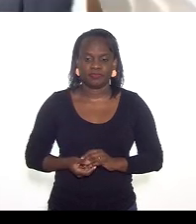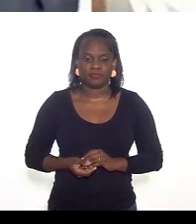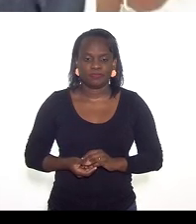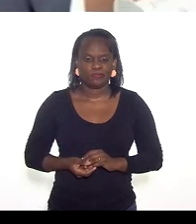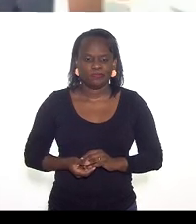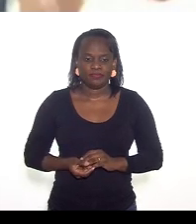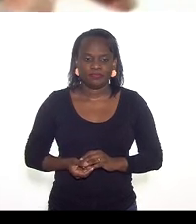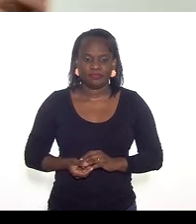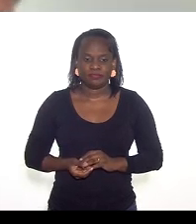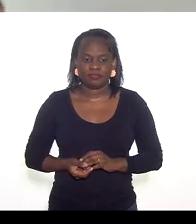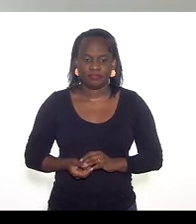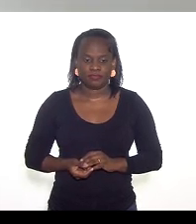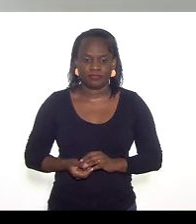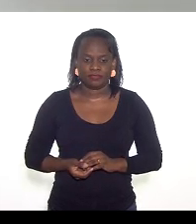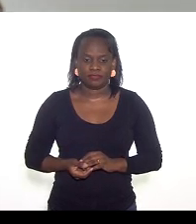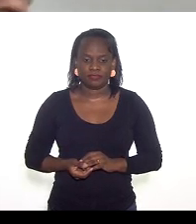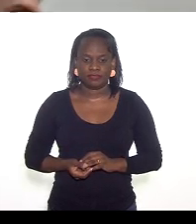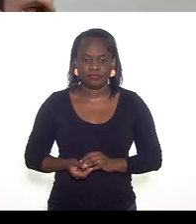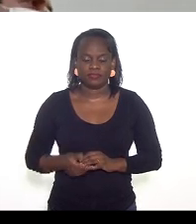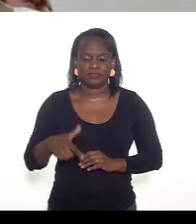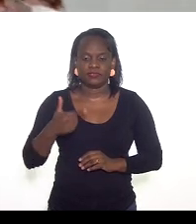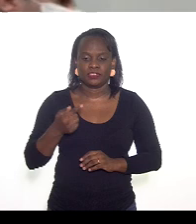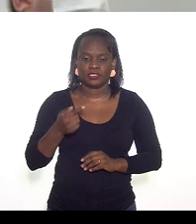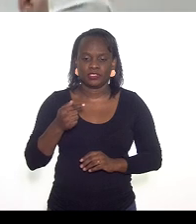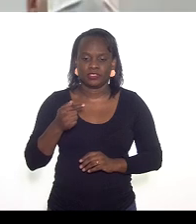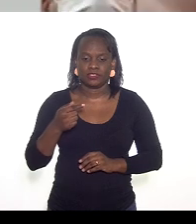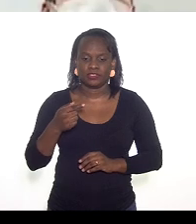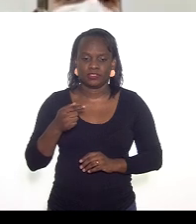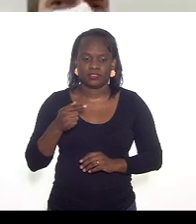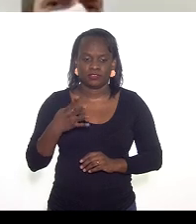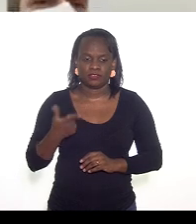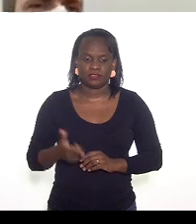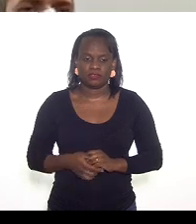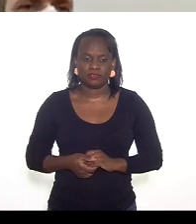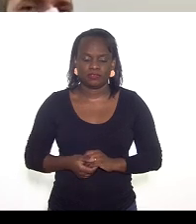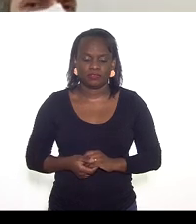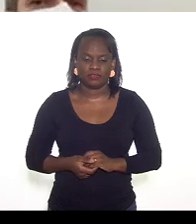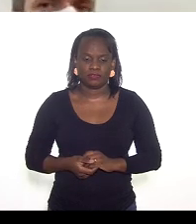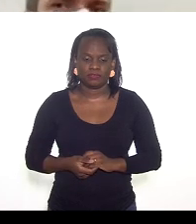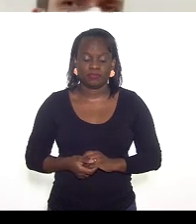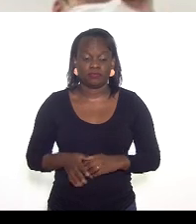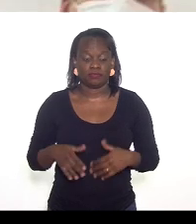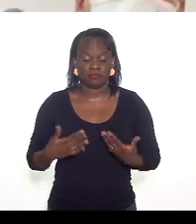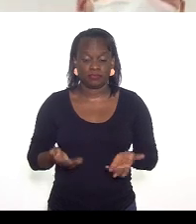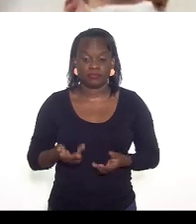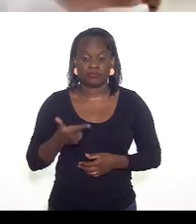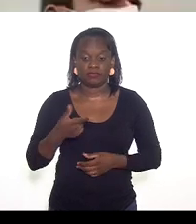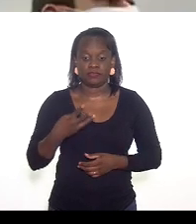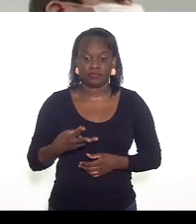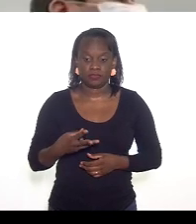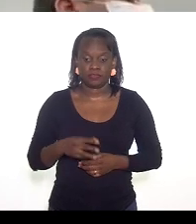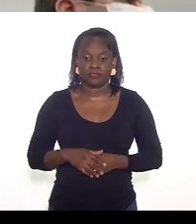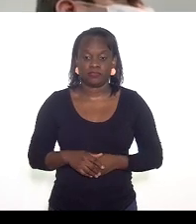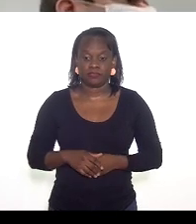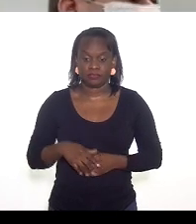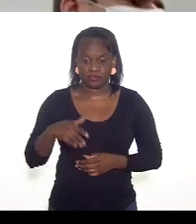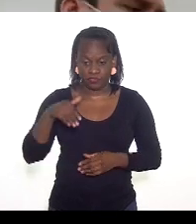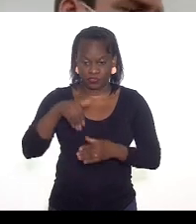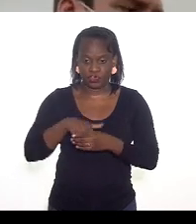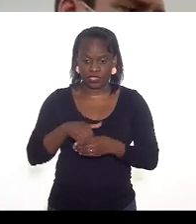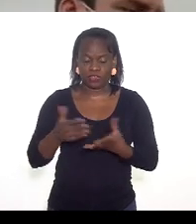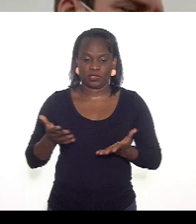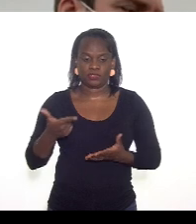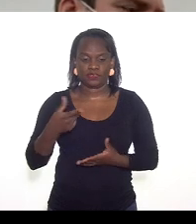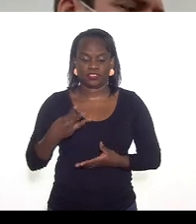Confirmar aqui. 27 e 43. Então, 23, vamos votar o